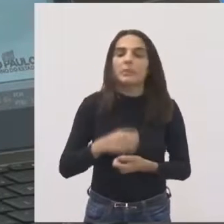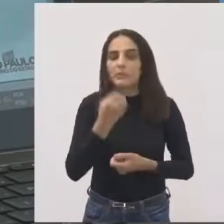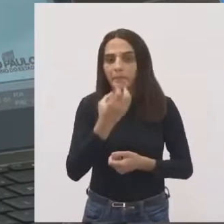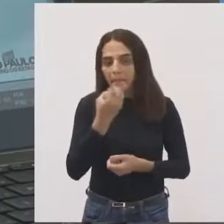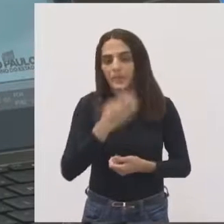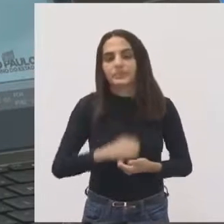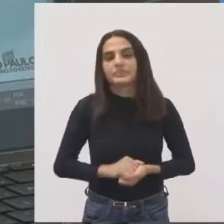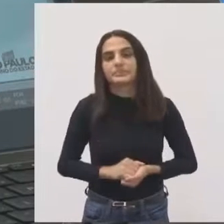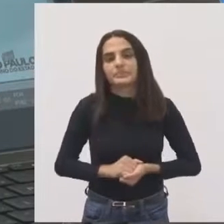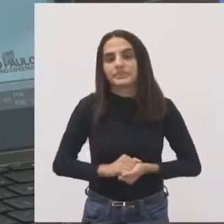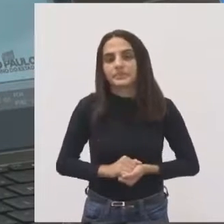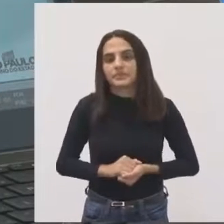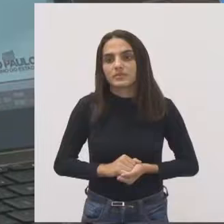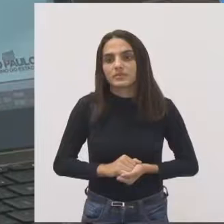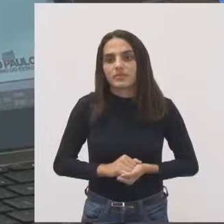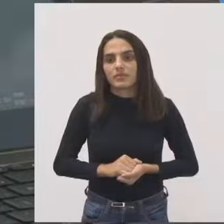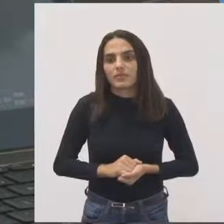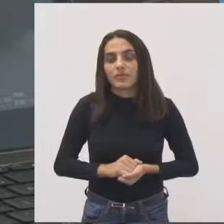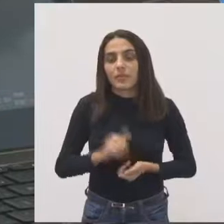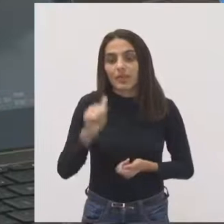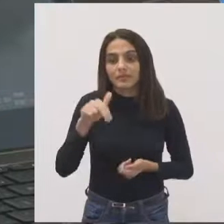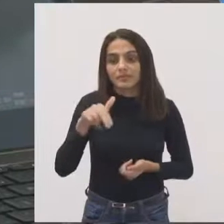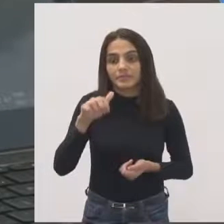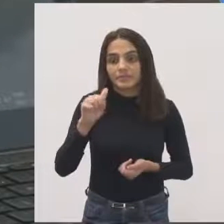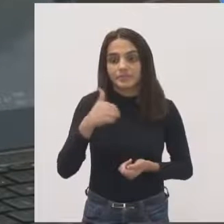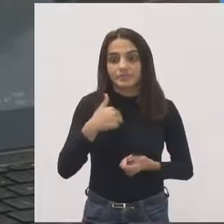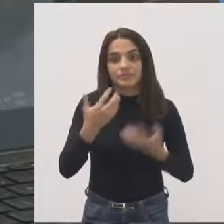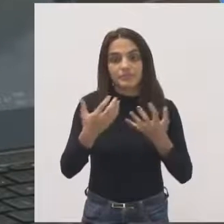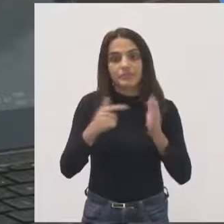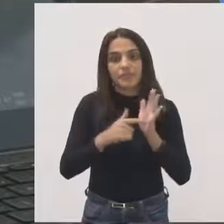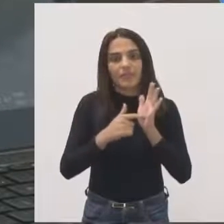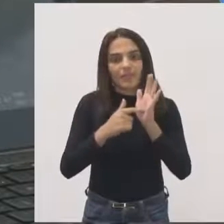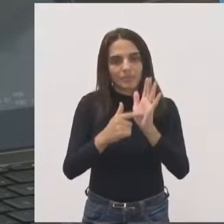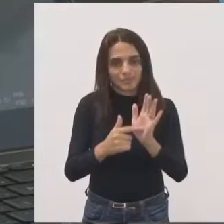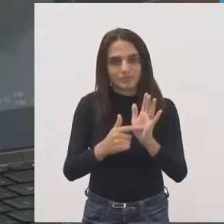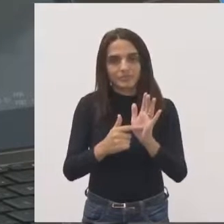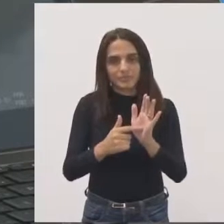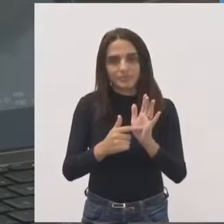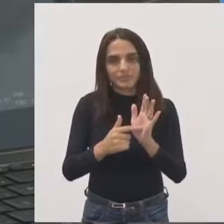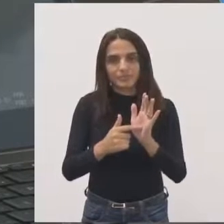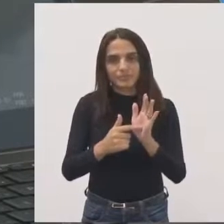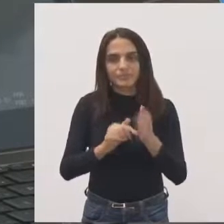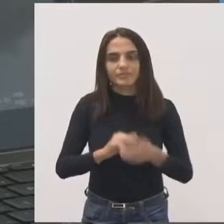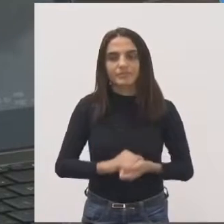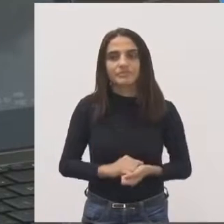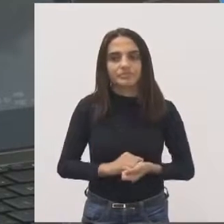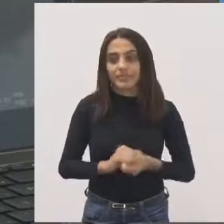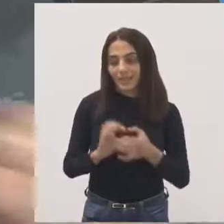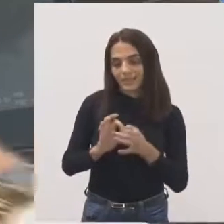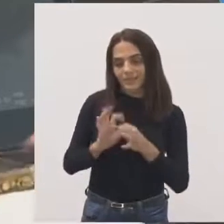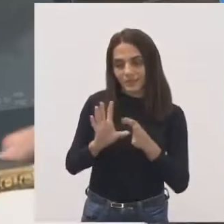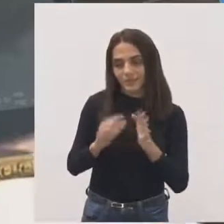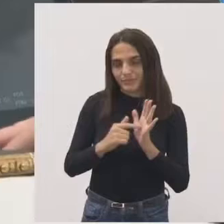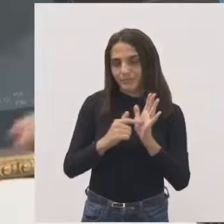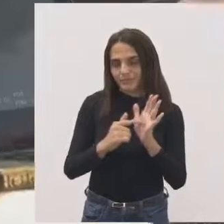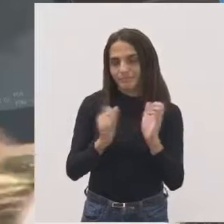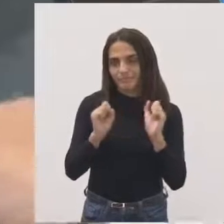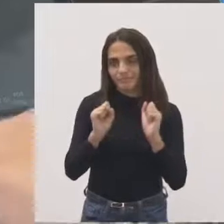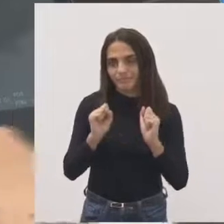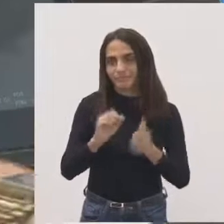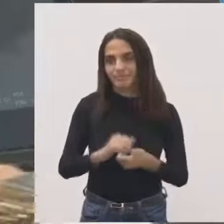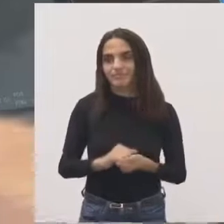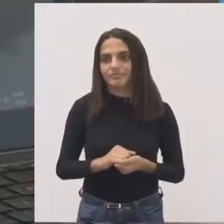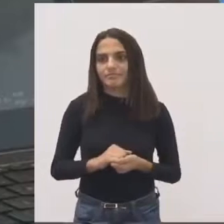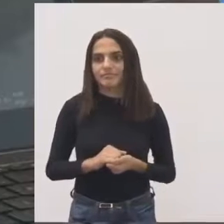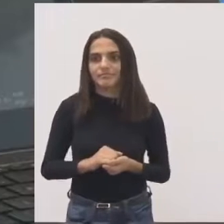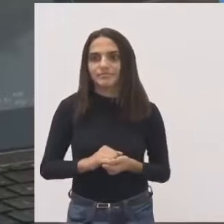bom? Ana, eu quero mostrar uma coisa para vocês aqui. Fica à vontade. Deixa eu só